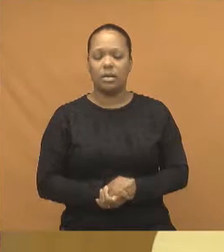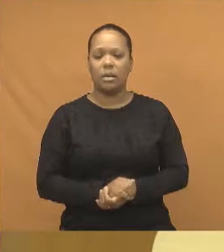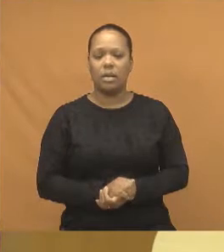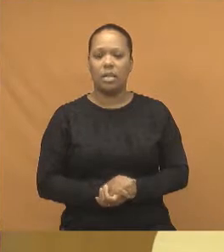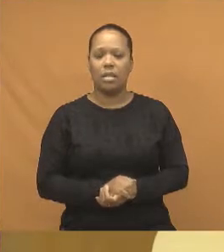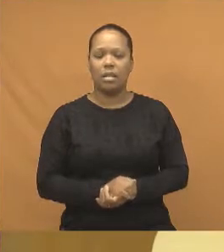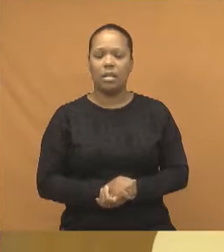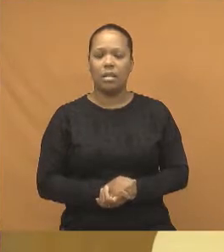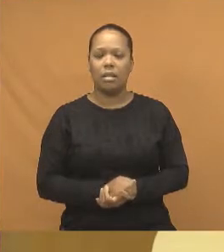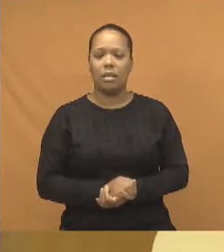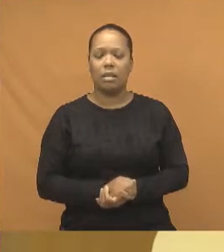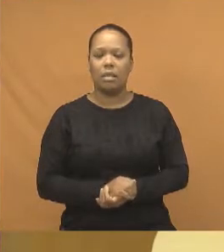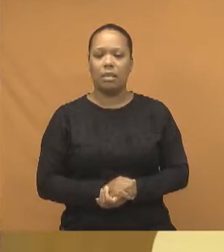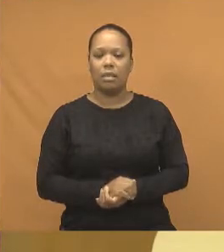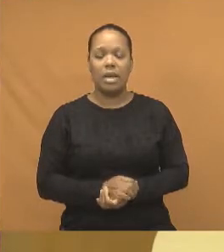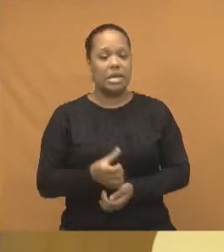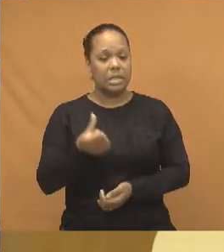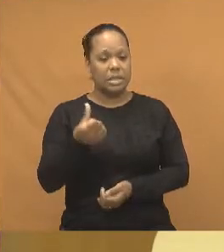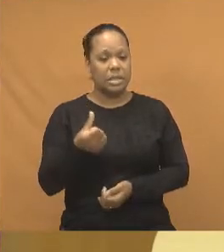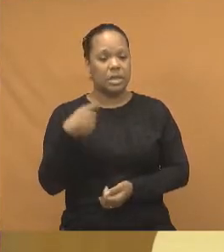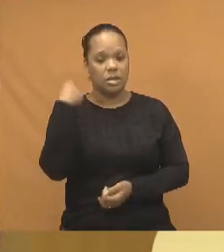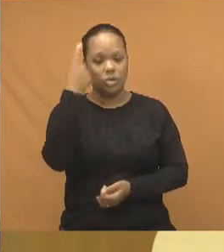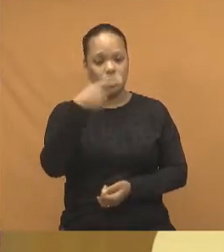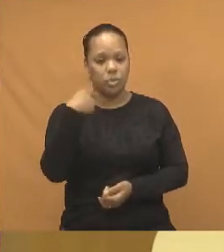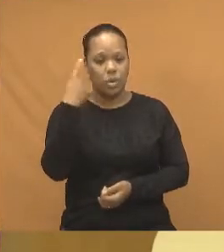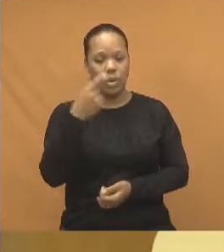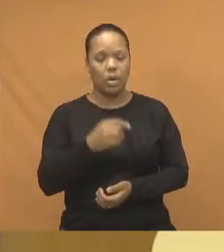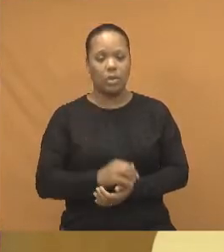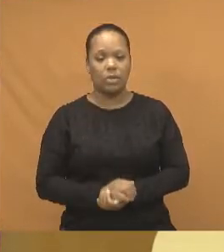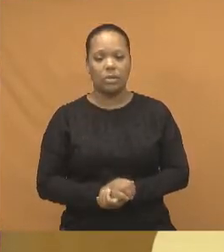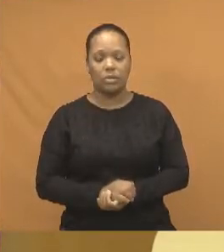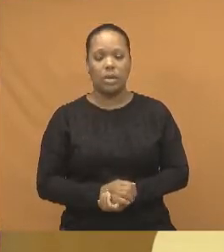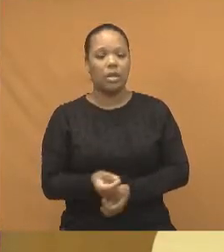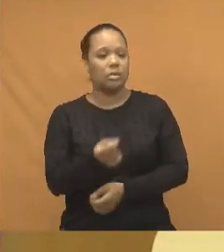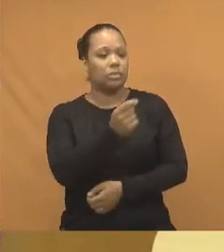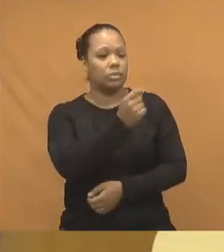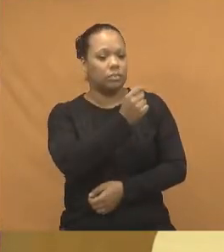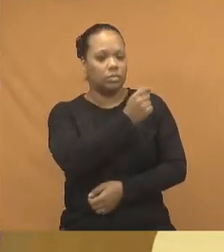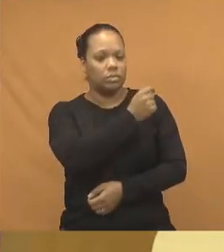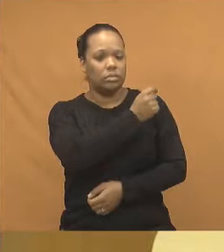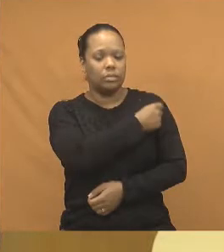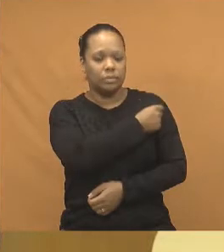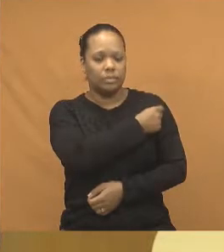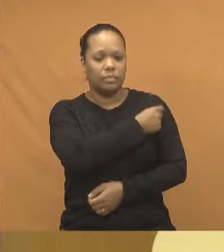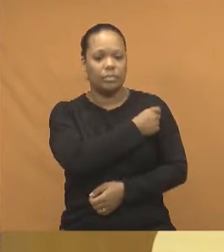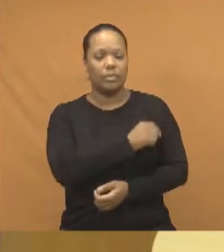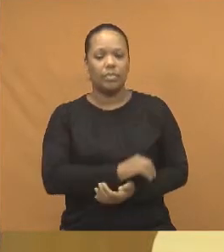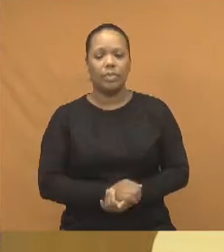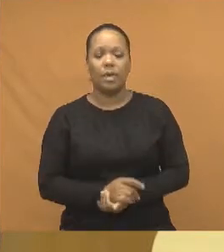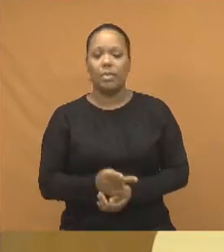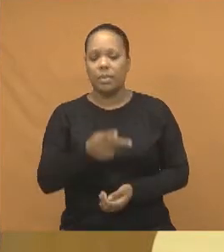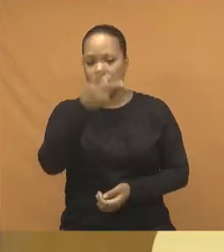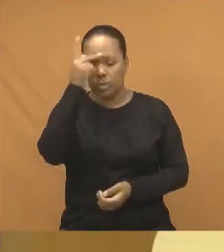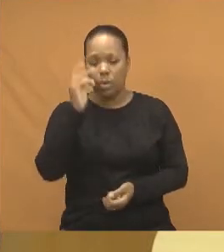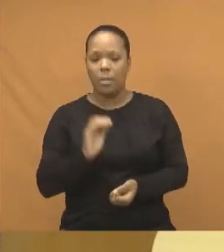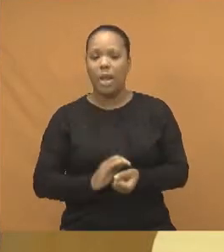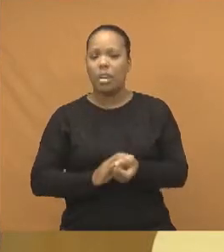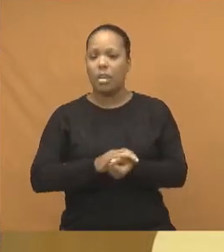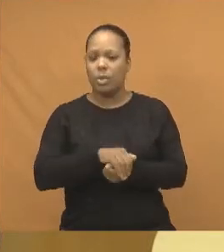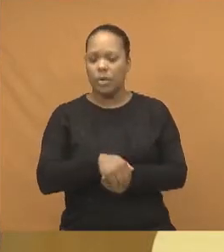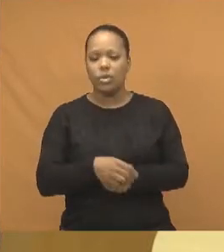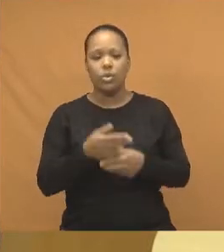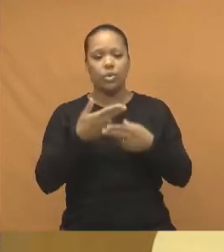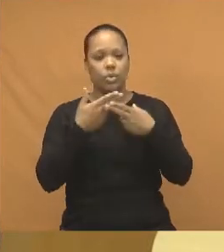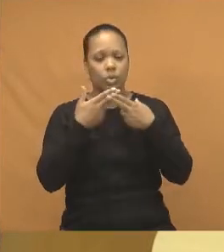maior, e o pico de ação é 6 horas depois que ela toma, mais ou menos. Então, quem toma à noite, às vezes vai fazer esse